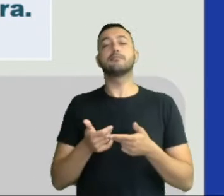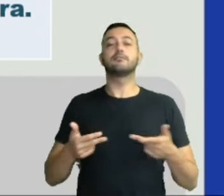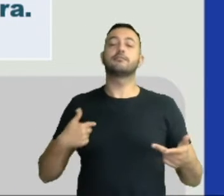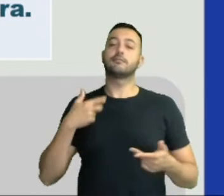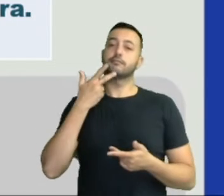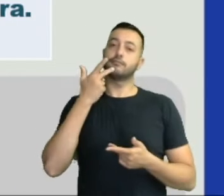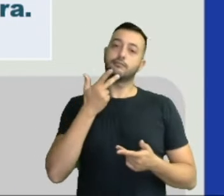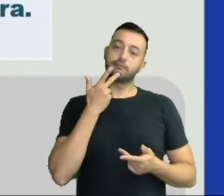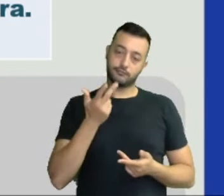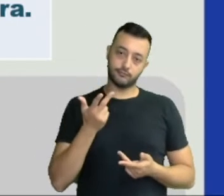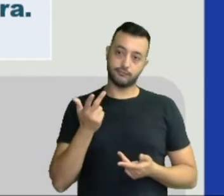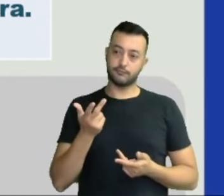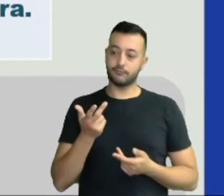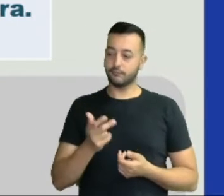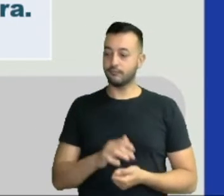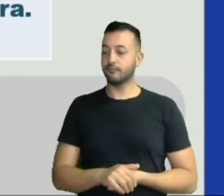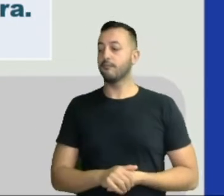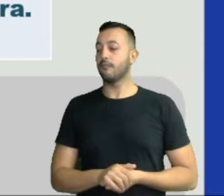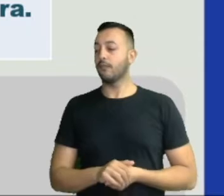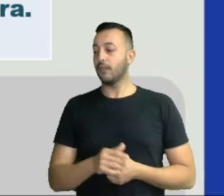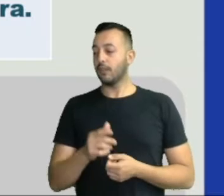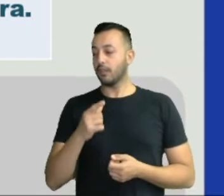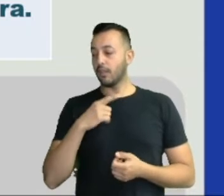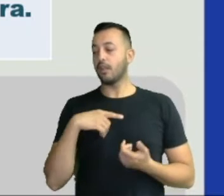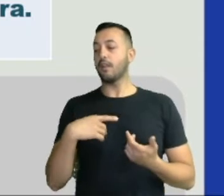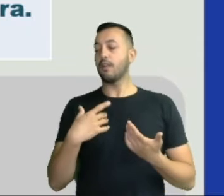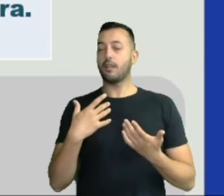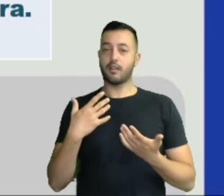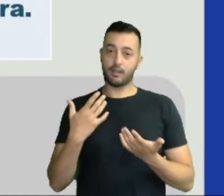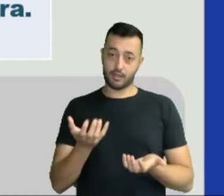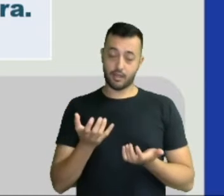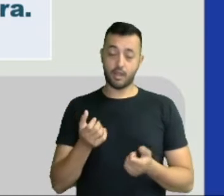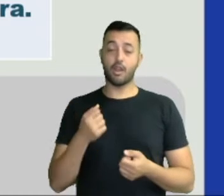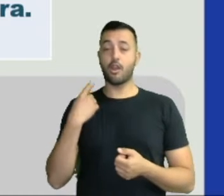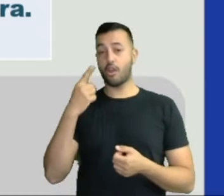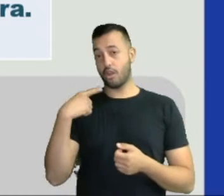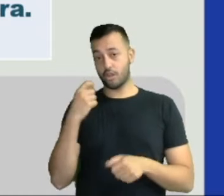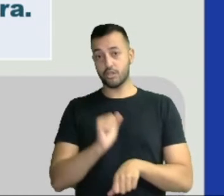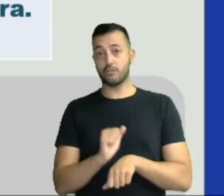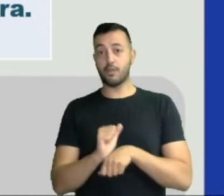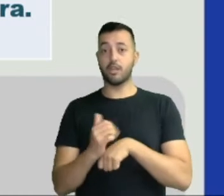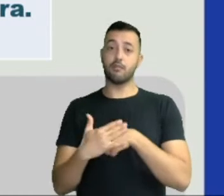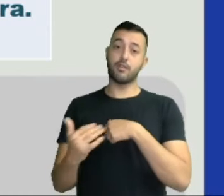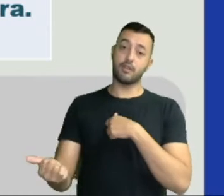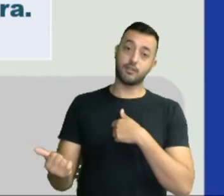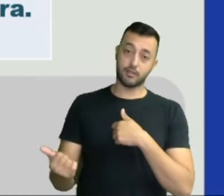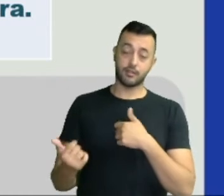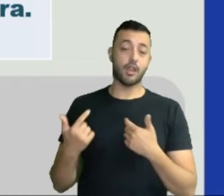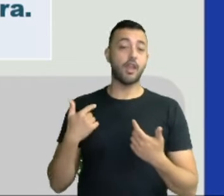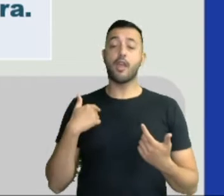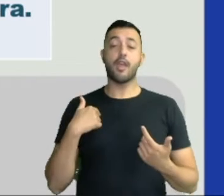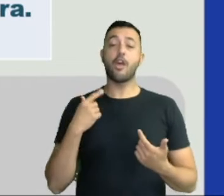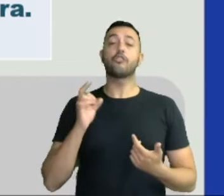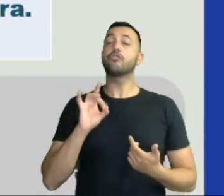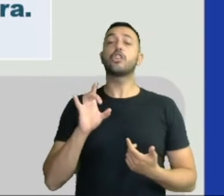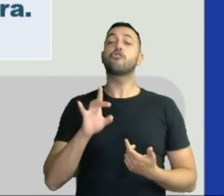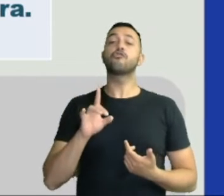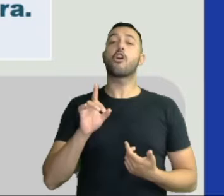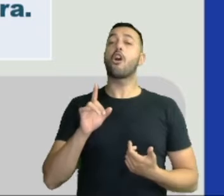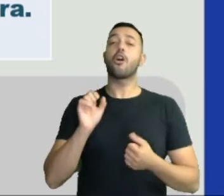está falando. Me quedé 2 horas esperando que me llamara. Então, eu não só